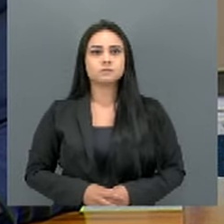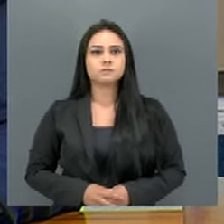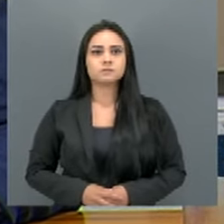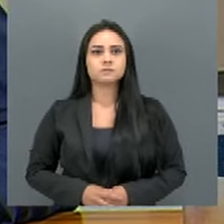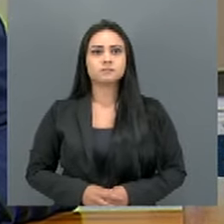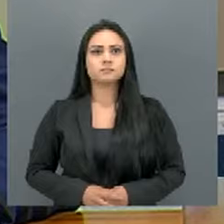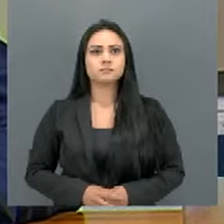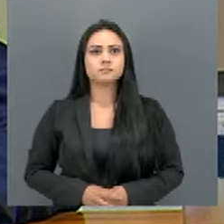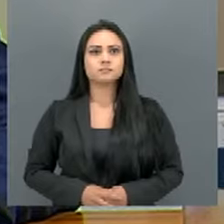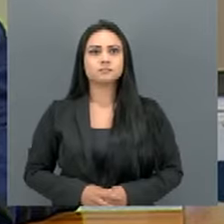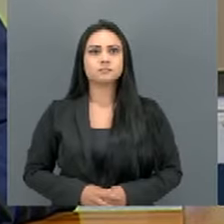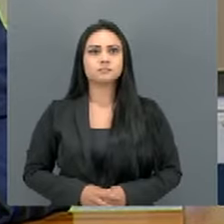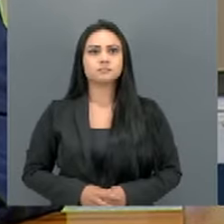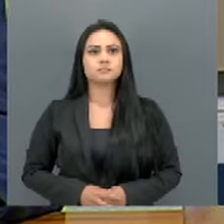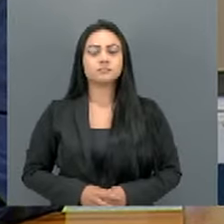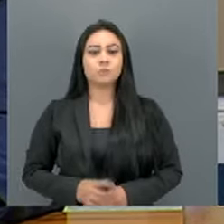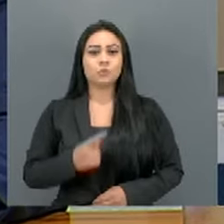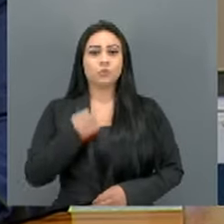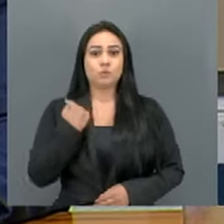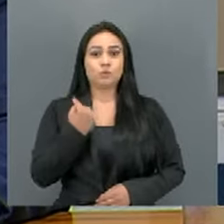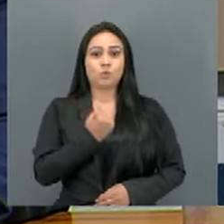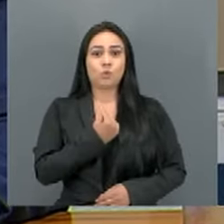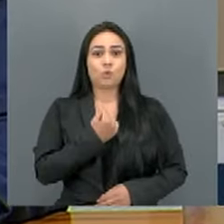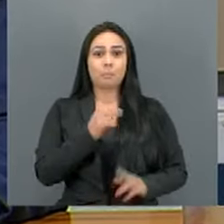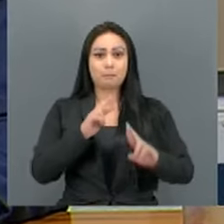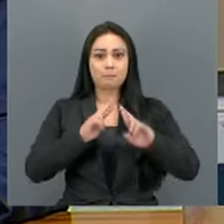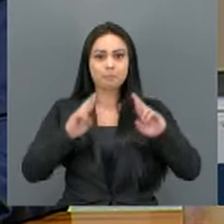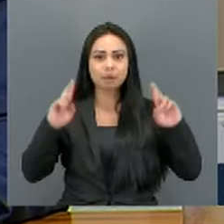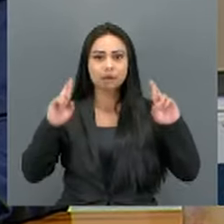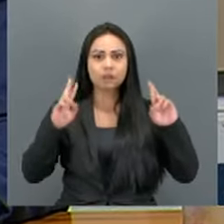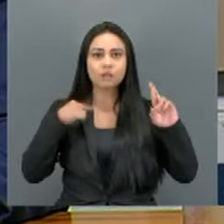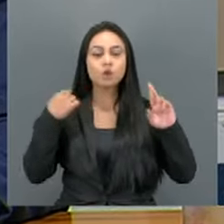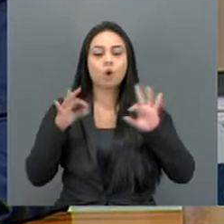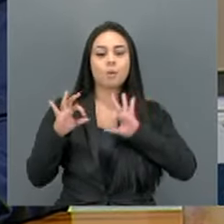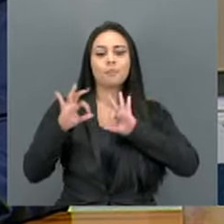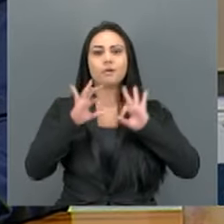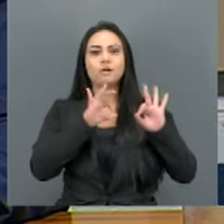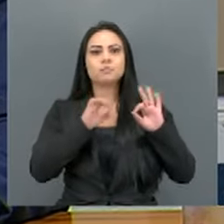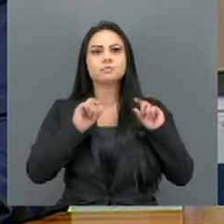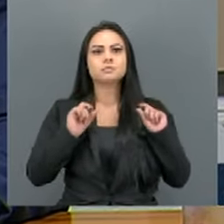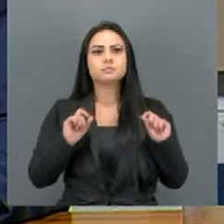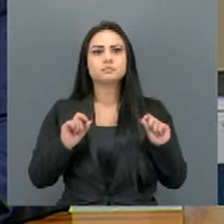que a gente espera e a gente acompanha